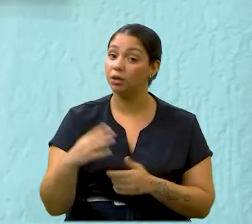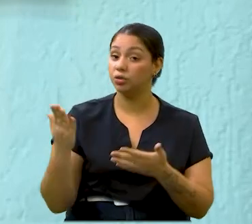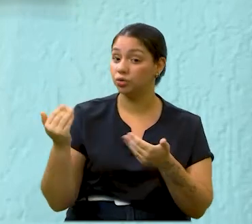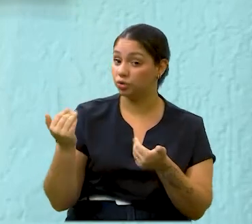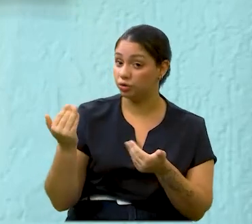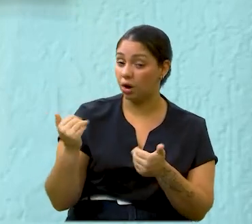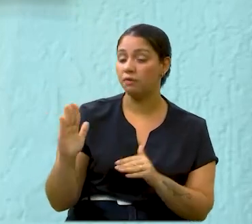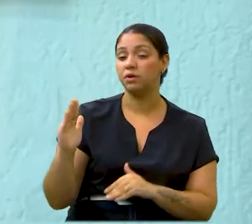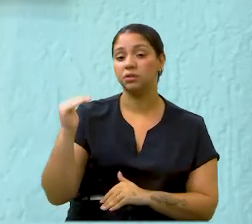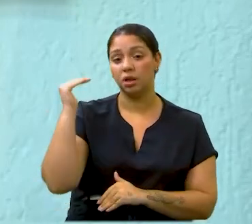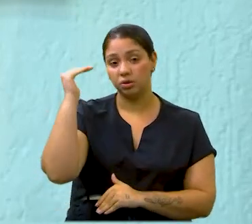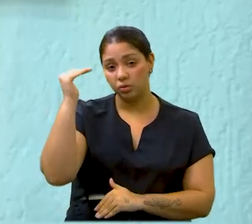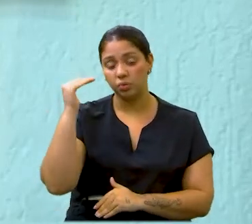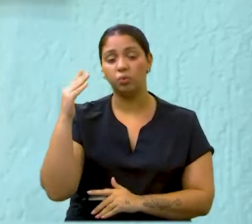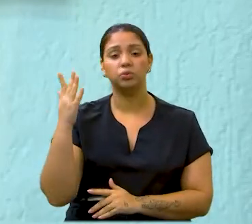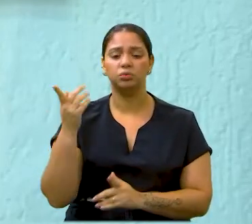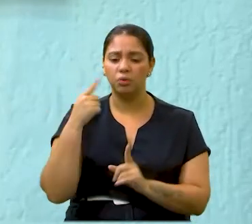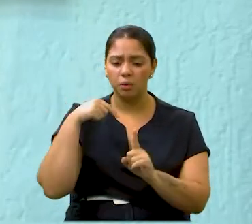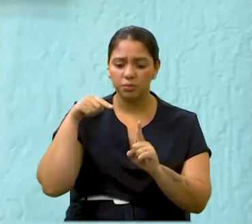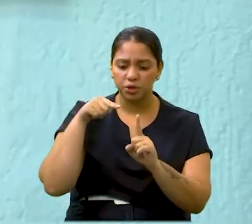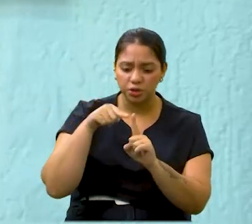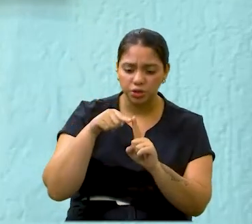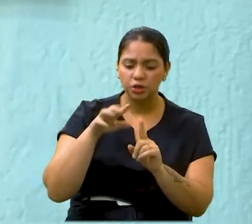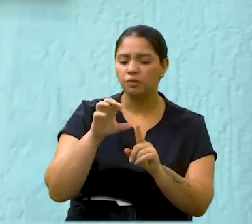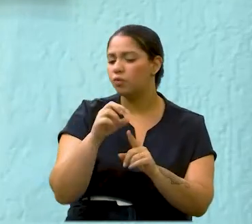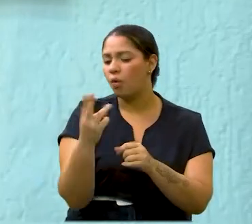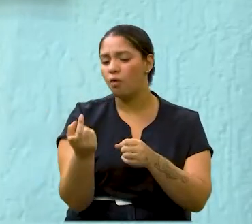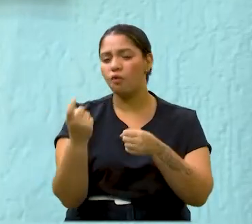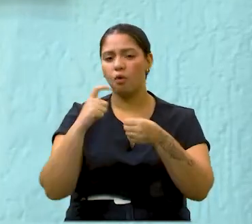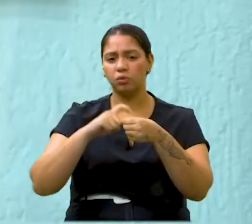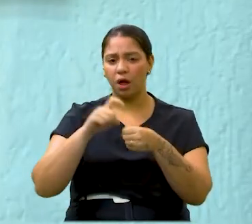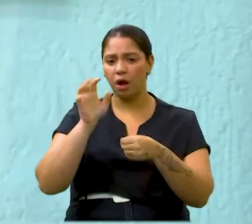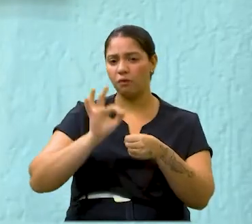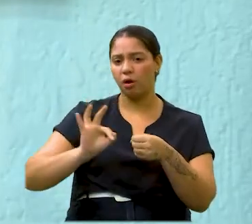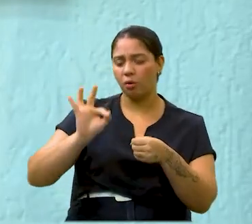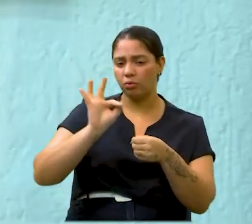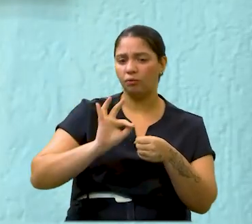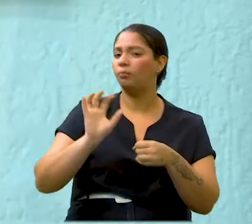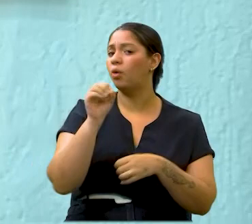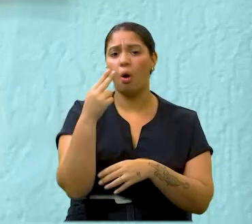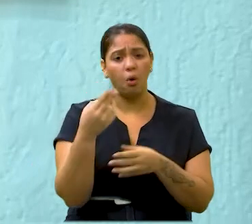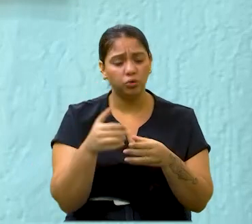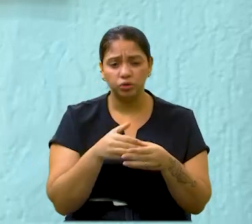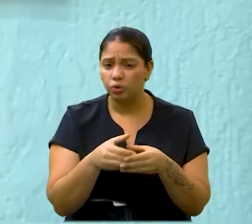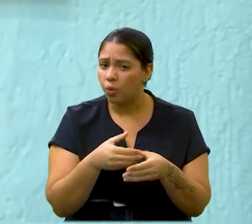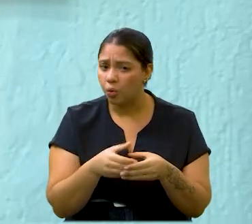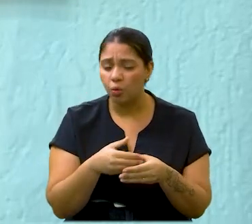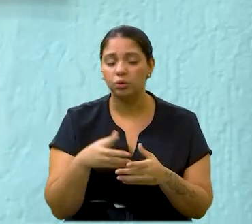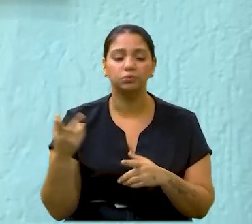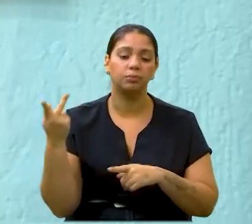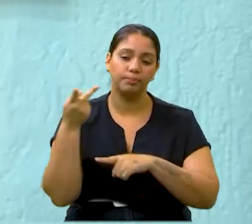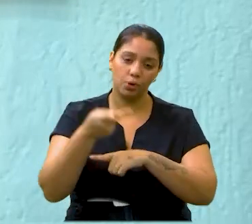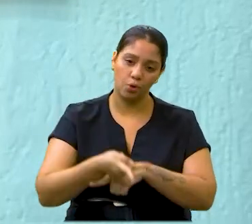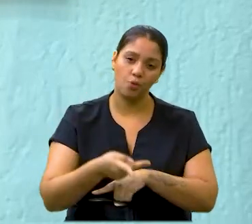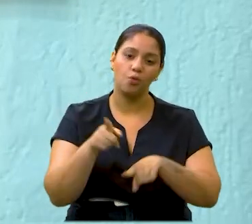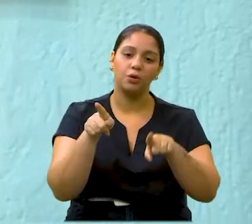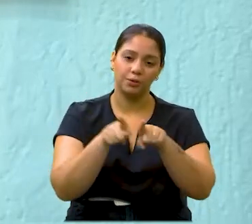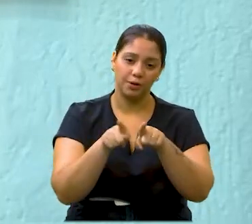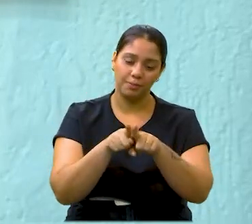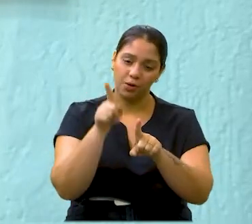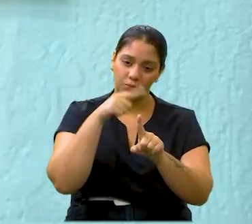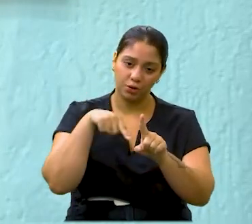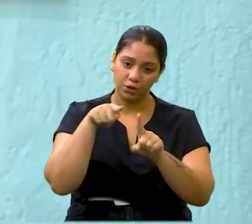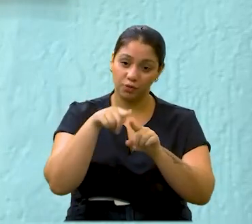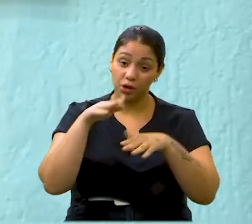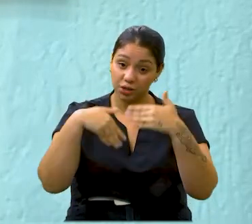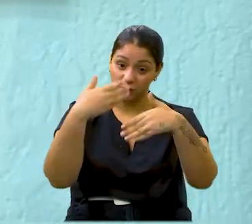jovens e adultos com esse objetivo, ou de retornar para uma faculdade, ou de prestar um concurso, vêm e nos procuram também, com esse intuito